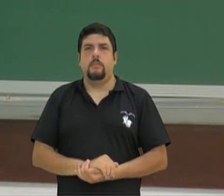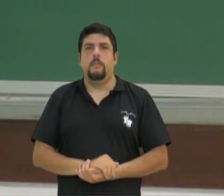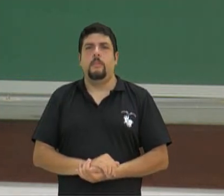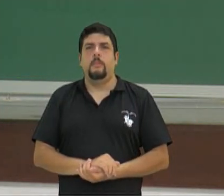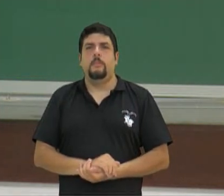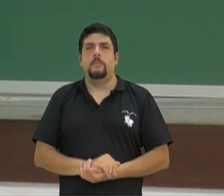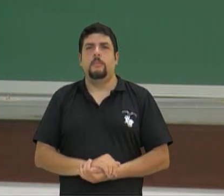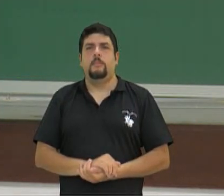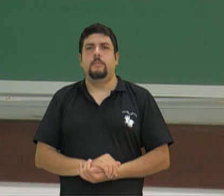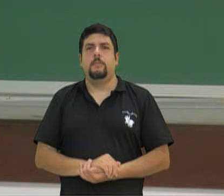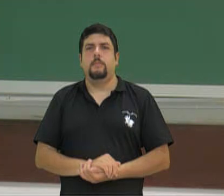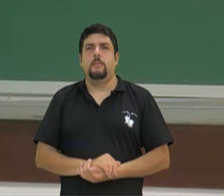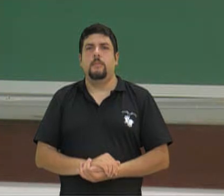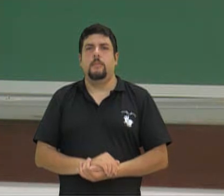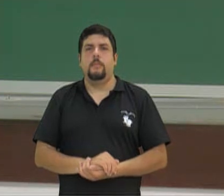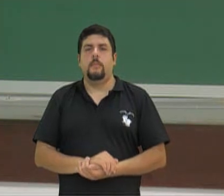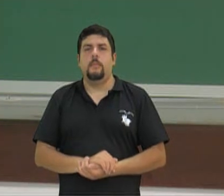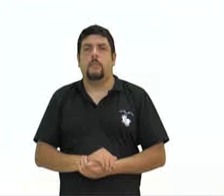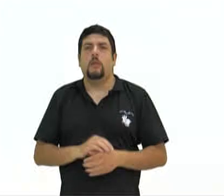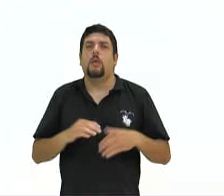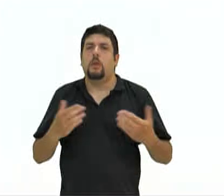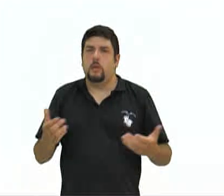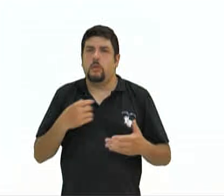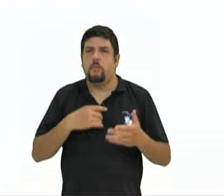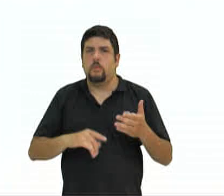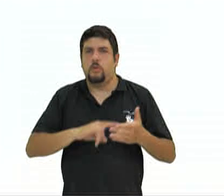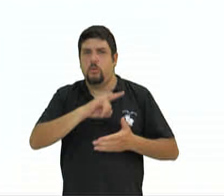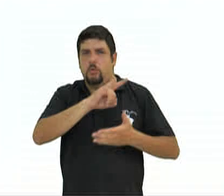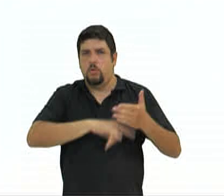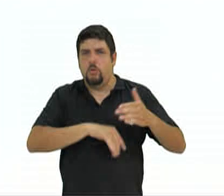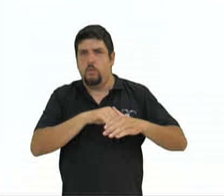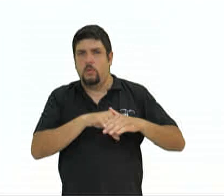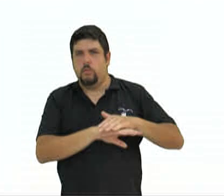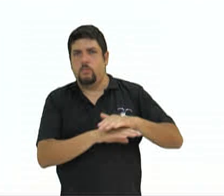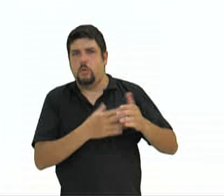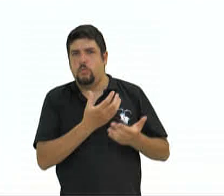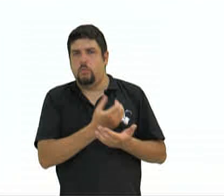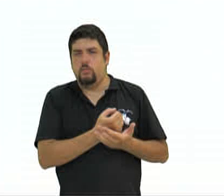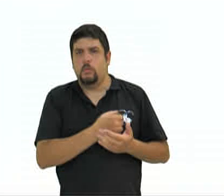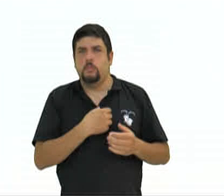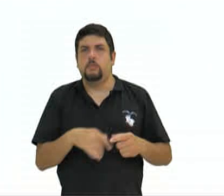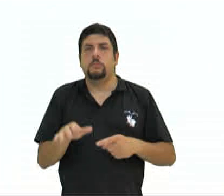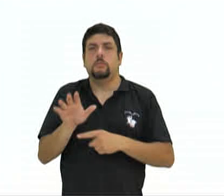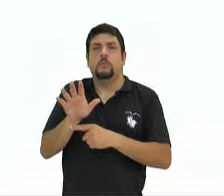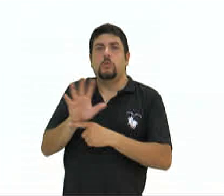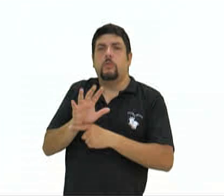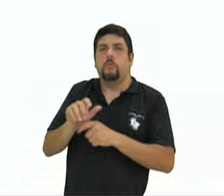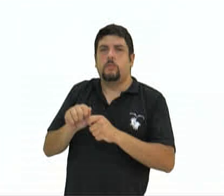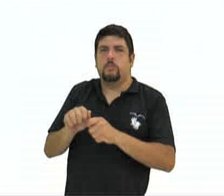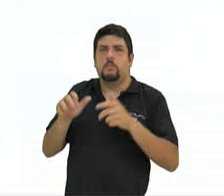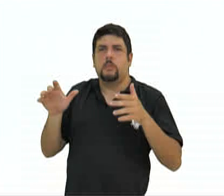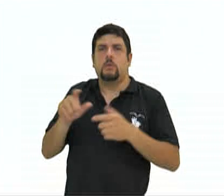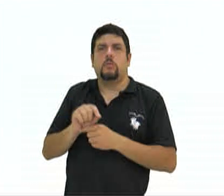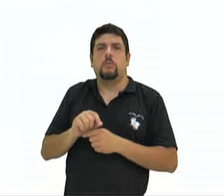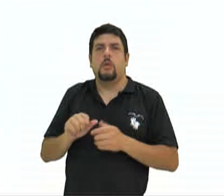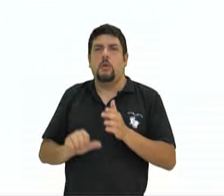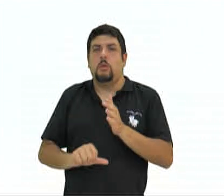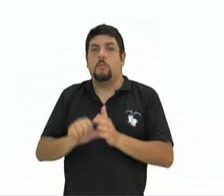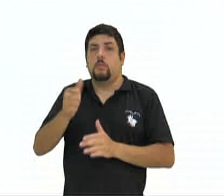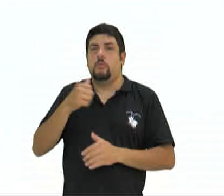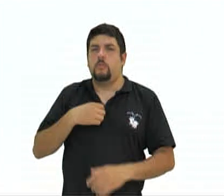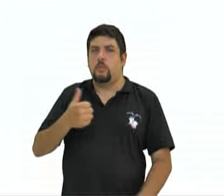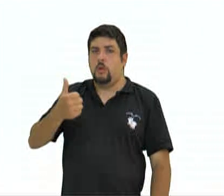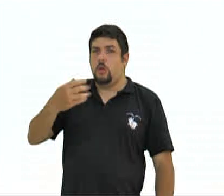Então, fingiu do trabalho documental, né? Ele fugiu do trabalho, fez o vídeo de mágica, criou o primeiro filme de ficção com duração de